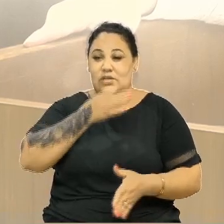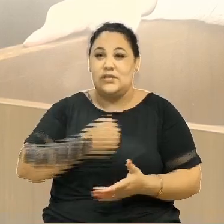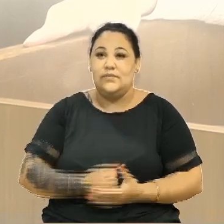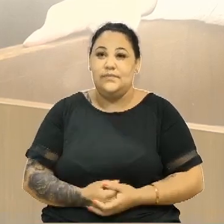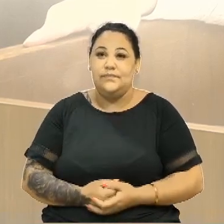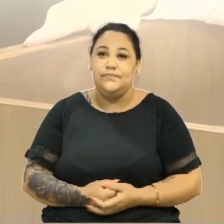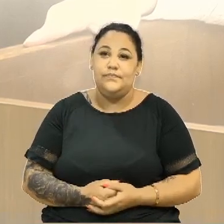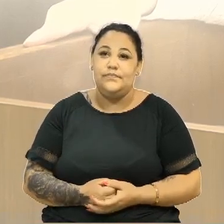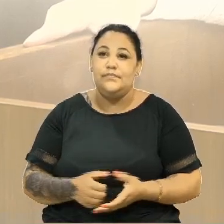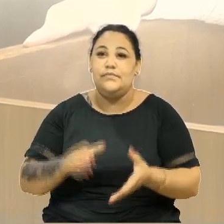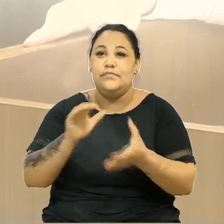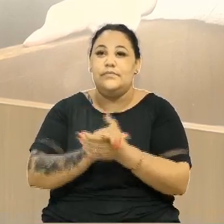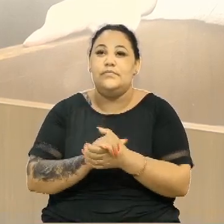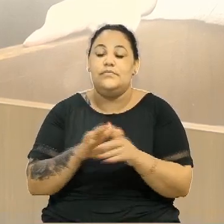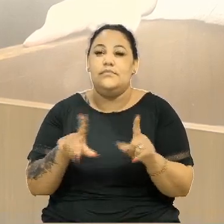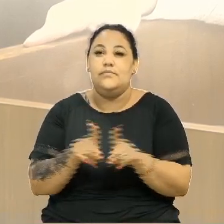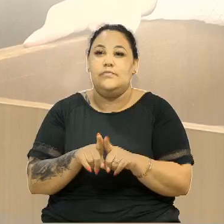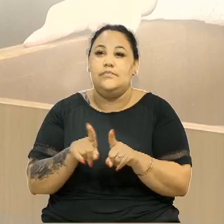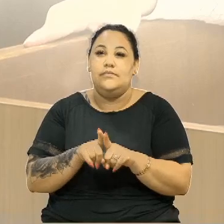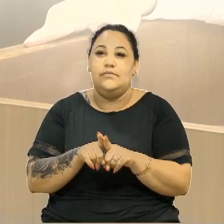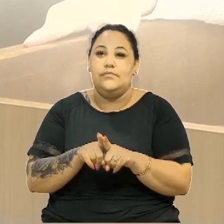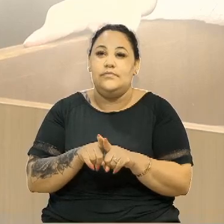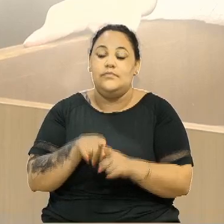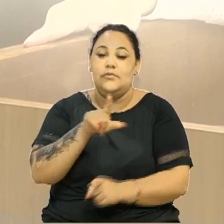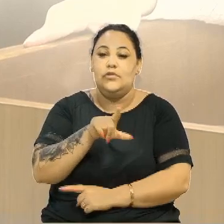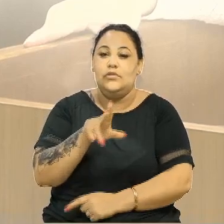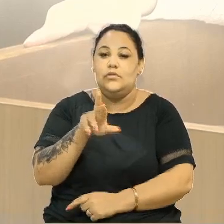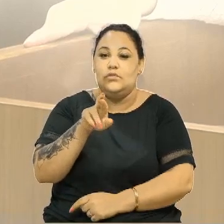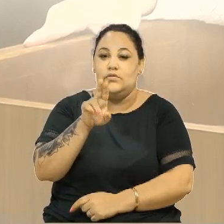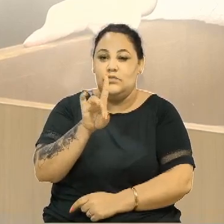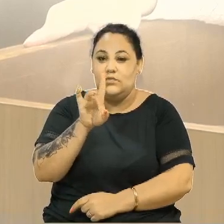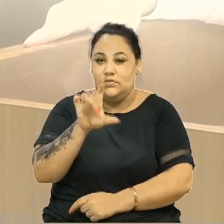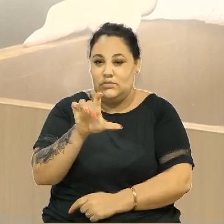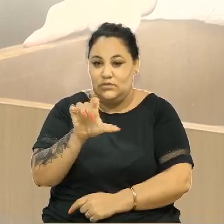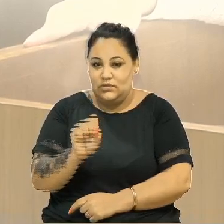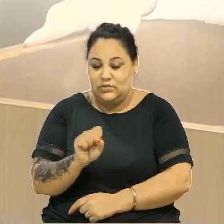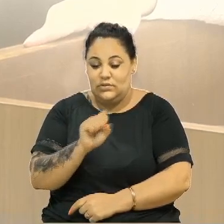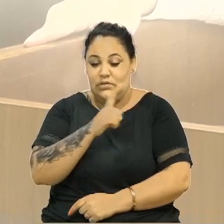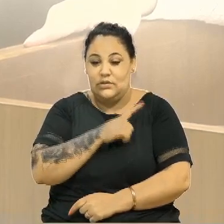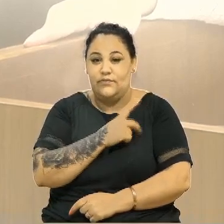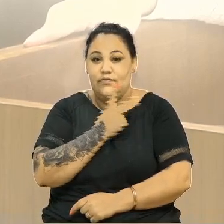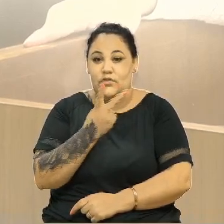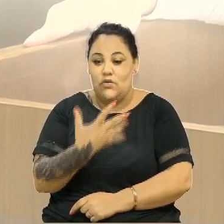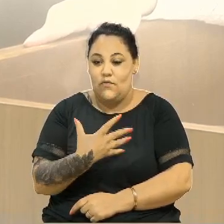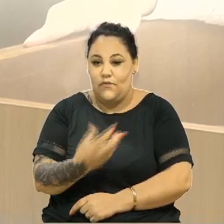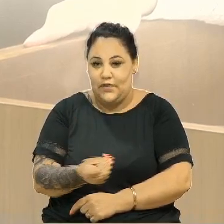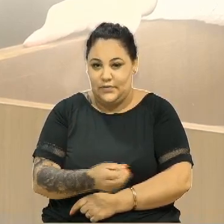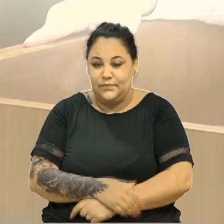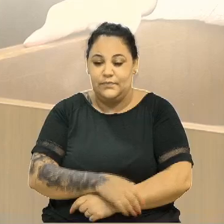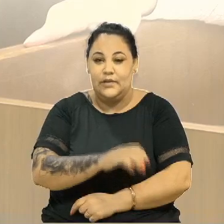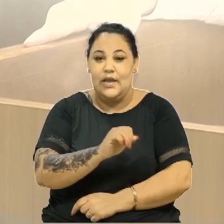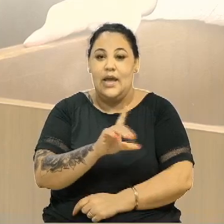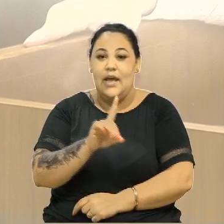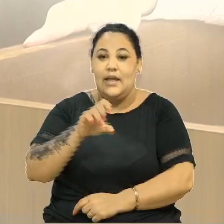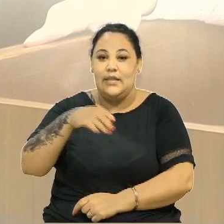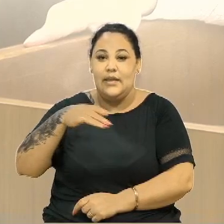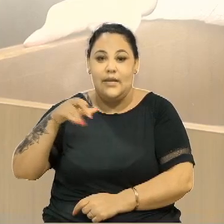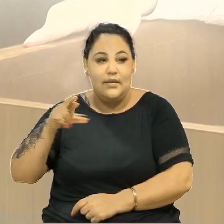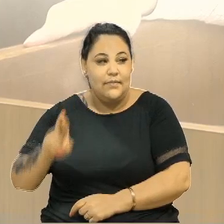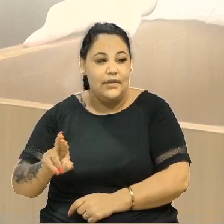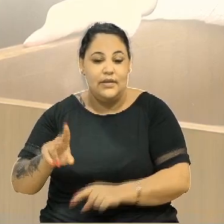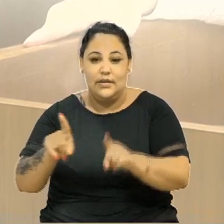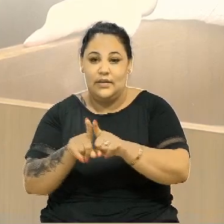Foi casado, então, com a dona Lourdes Capeloso e teve 2 filhos, o seu Ademir Luiz D'Ambrós